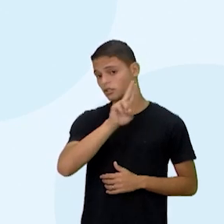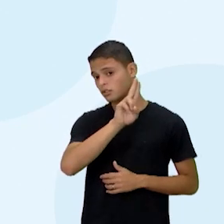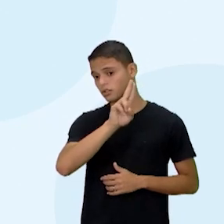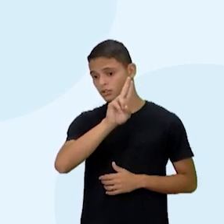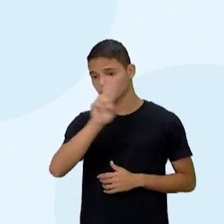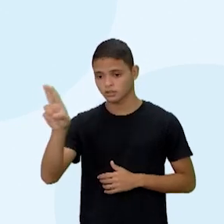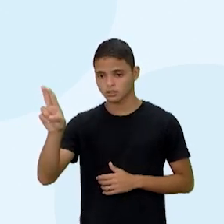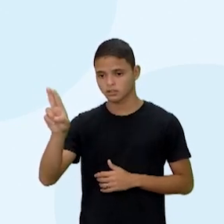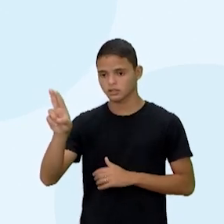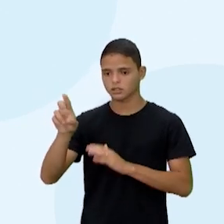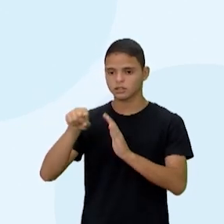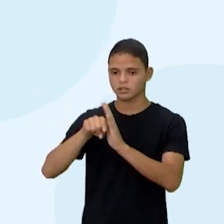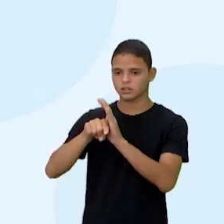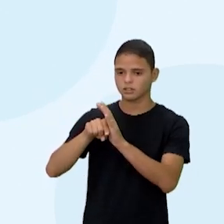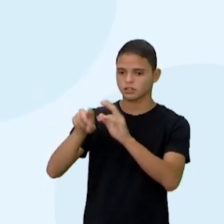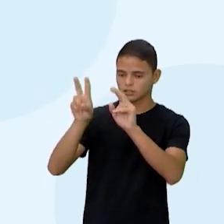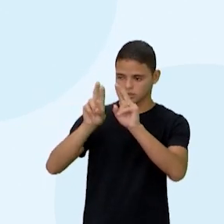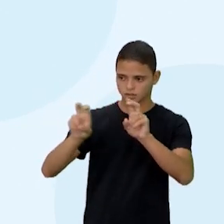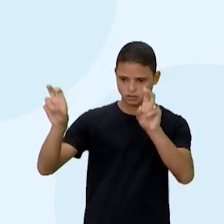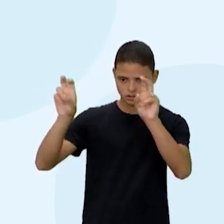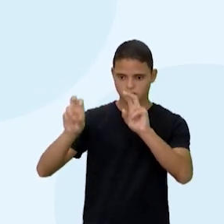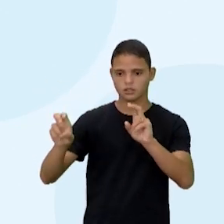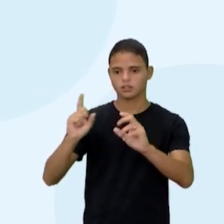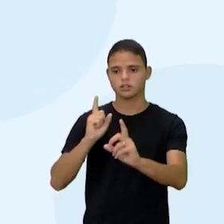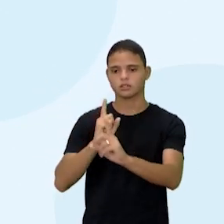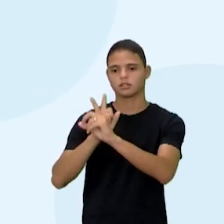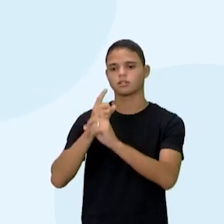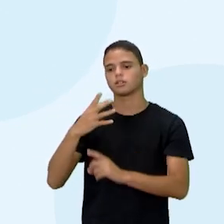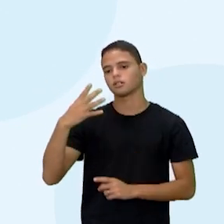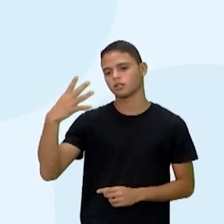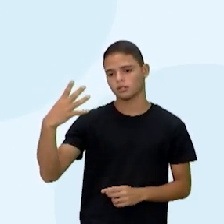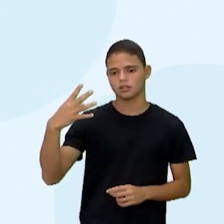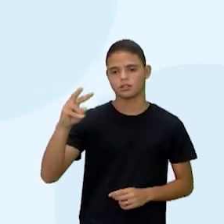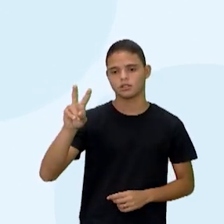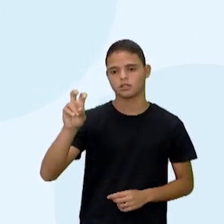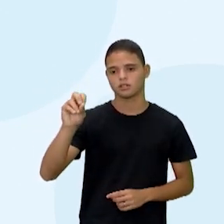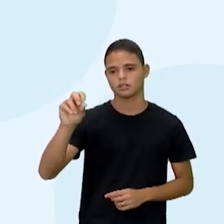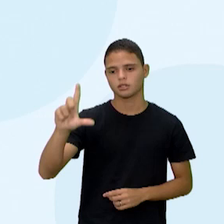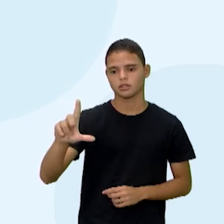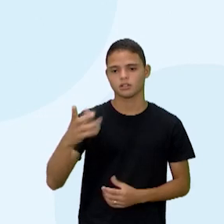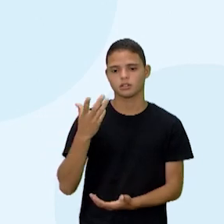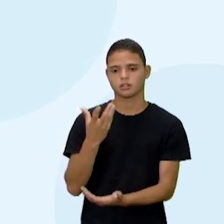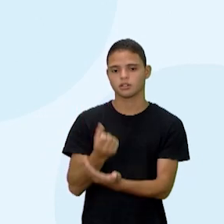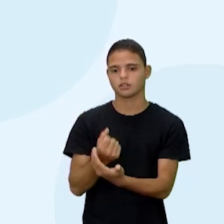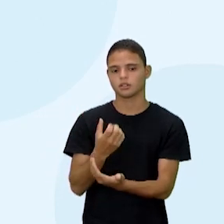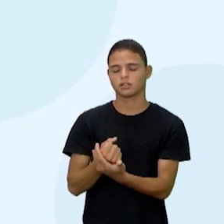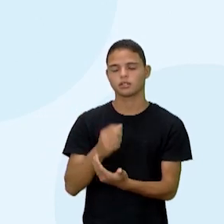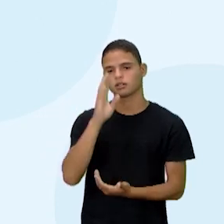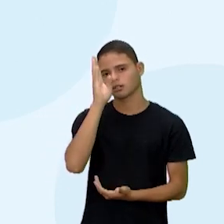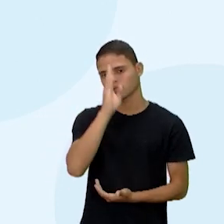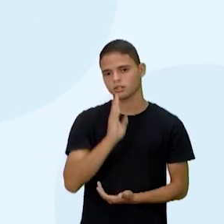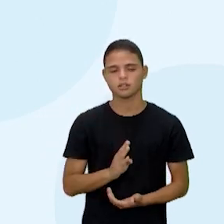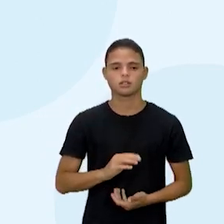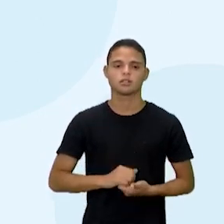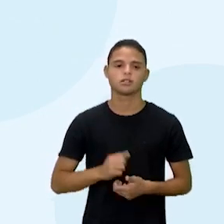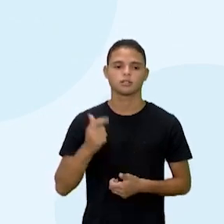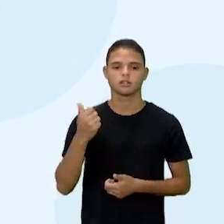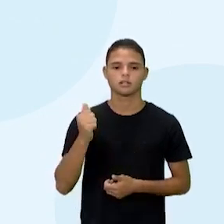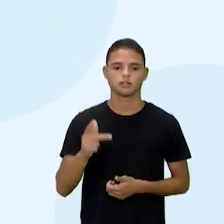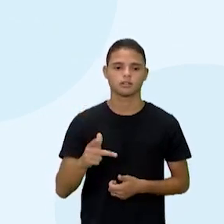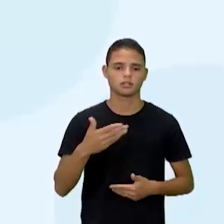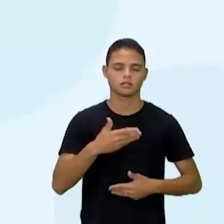no buscador do computador de vocês, vocês vão encontrar os 4 volumes para fazer download gratuito. Próximo.